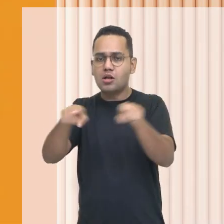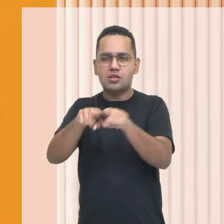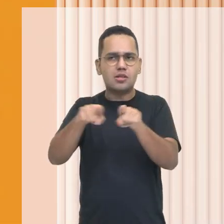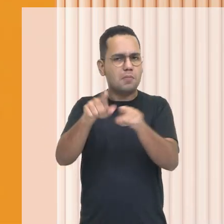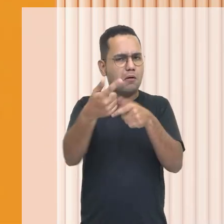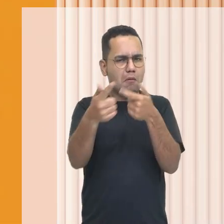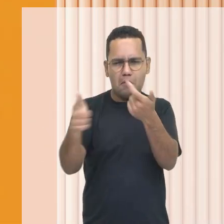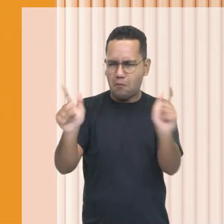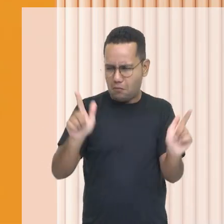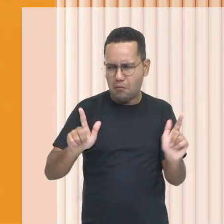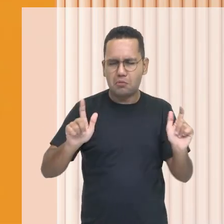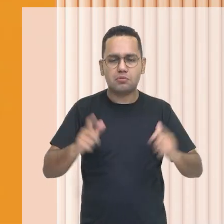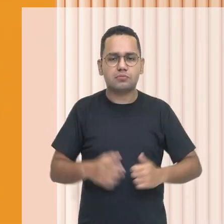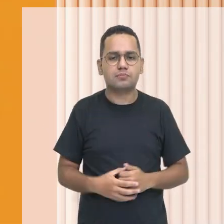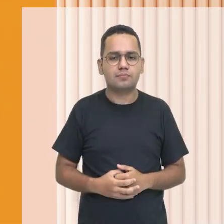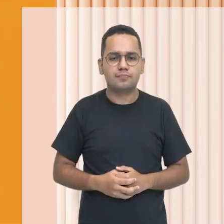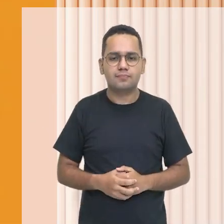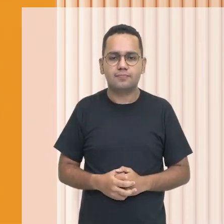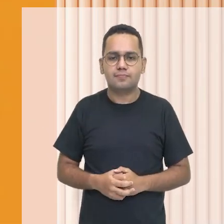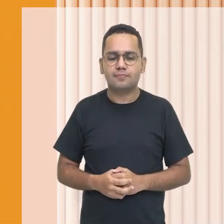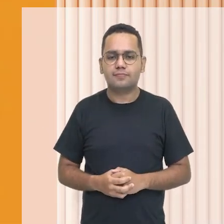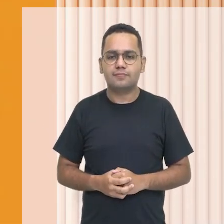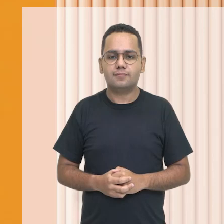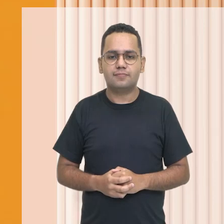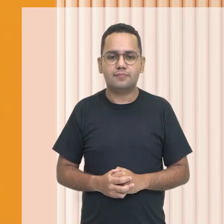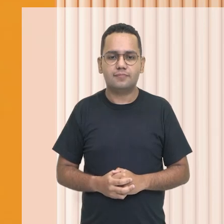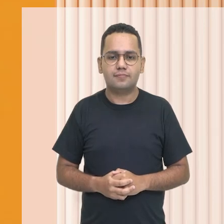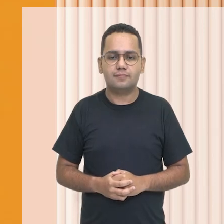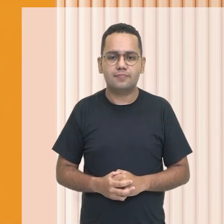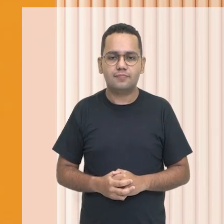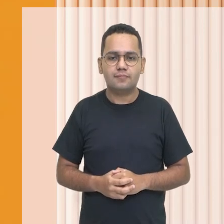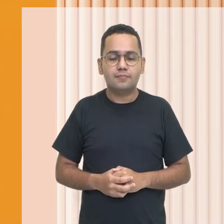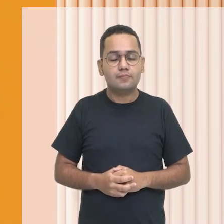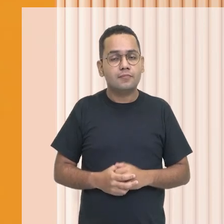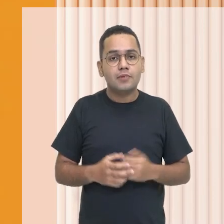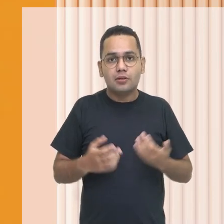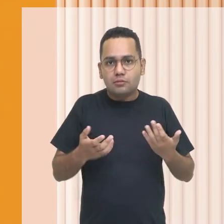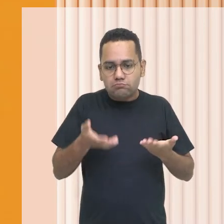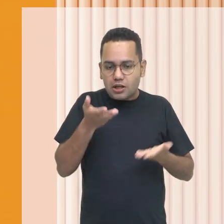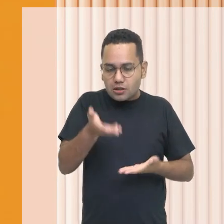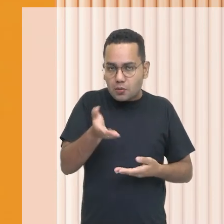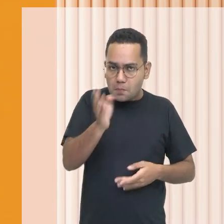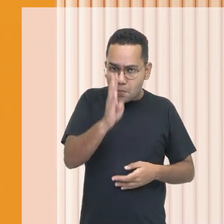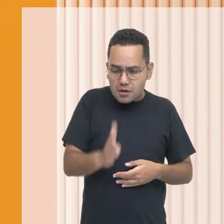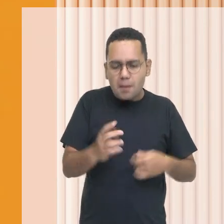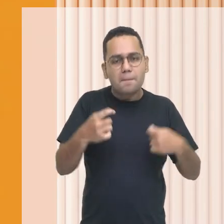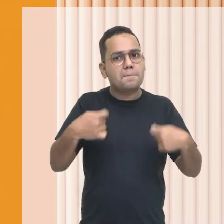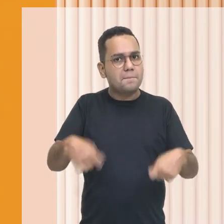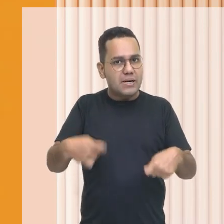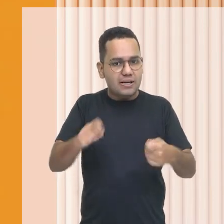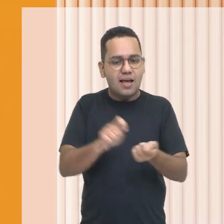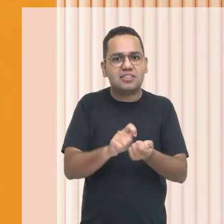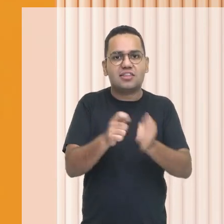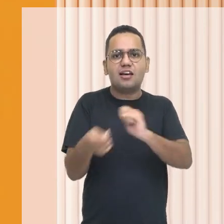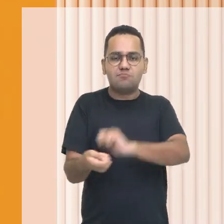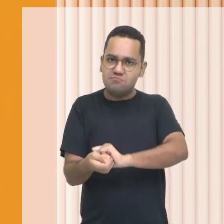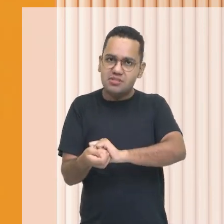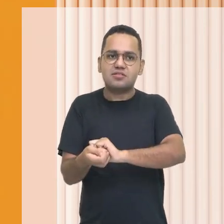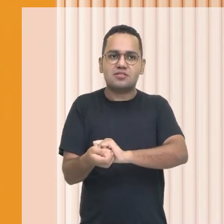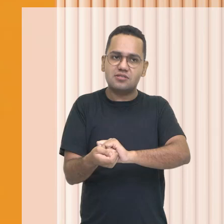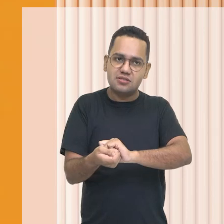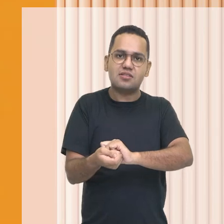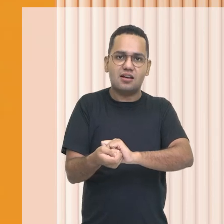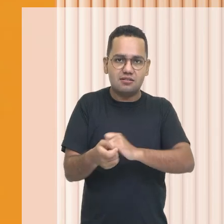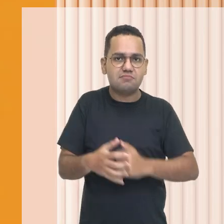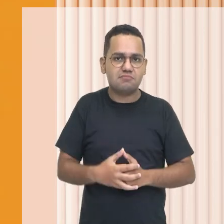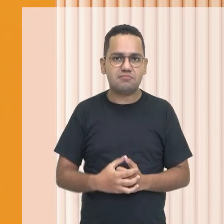um Brasil que vai começar a se adequar a essas demandas. Principalmente, né, com aquele